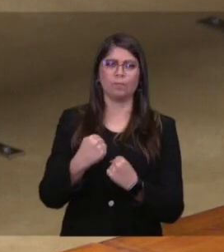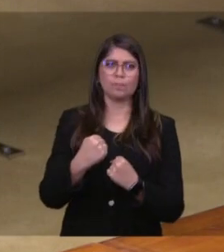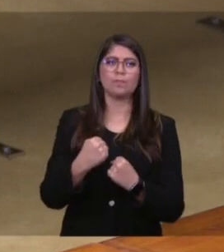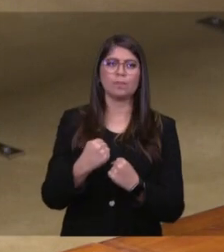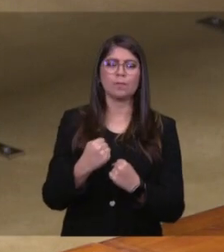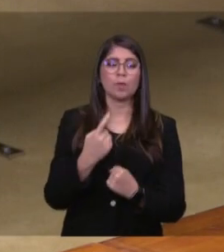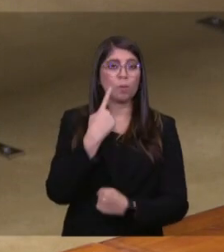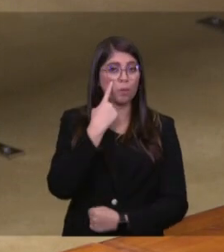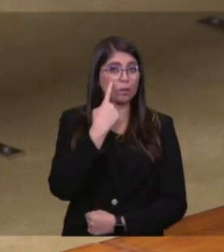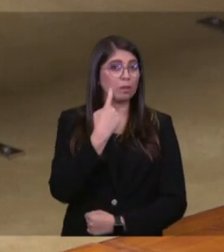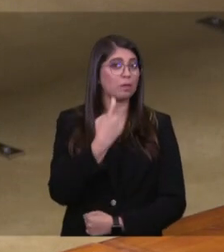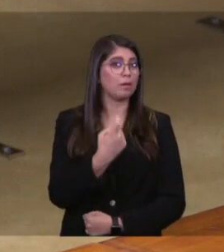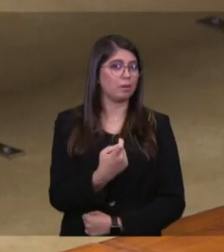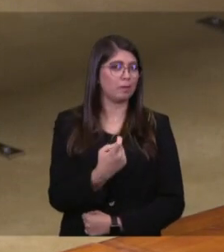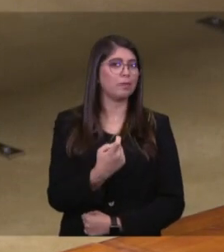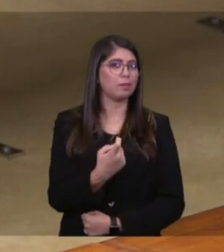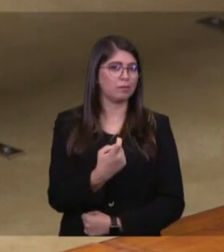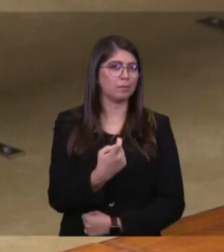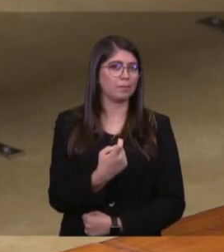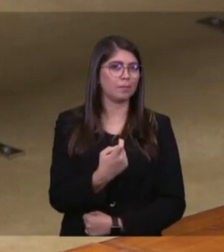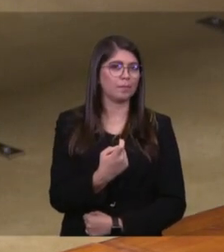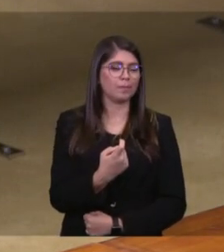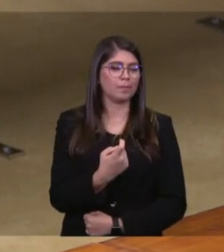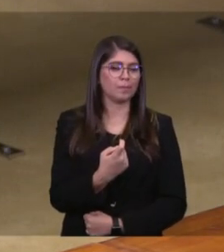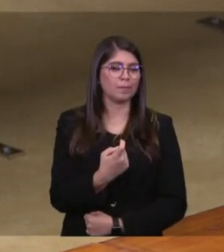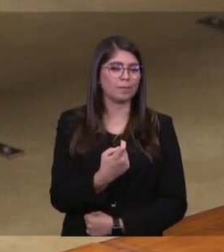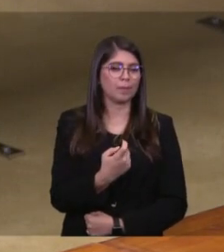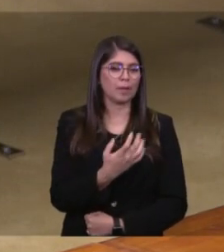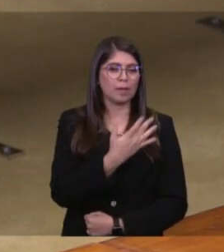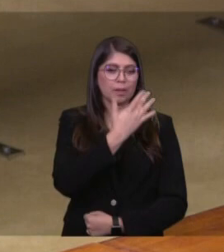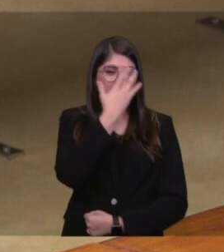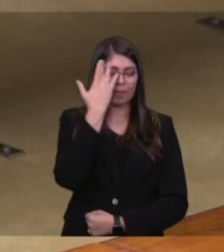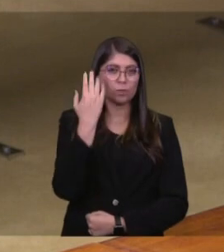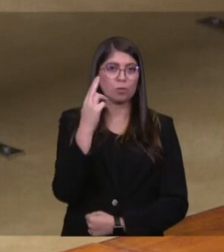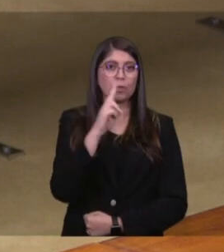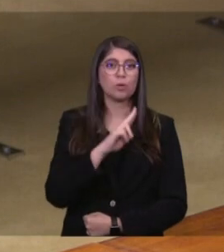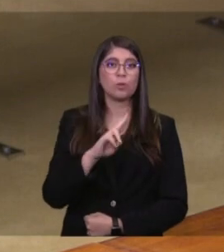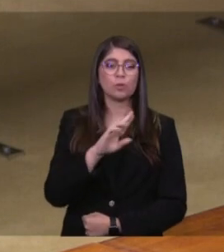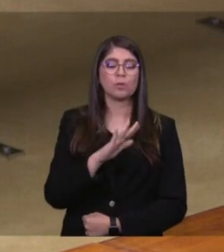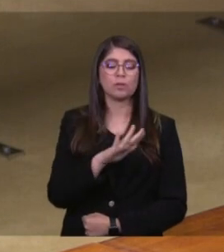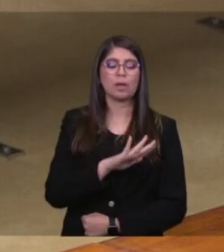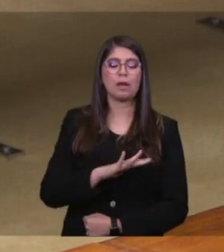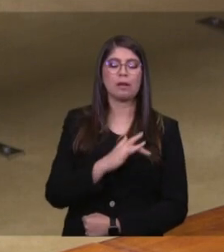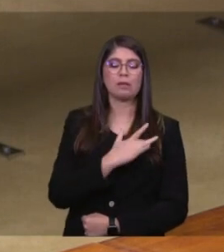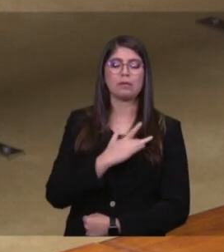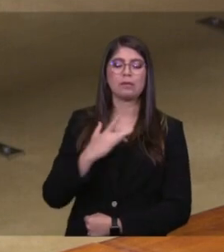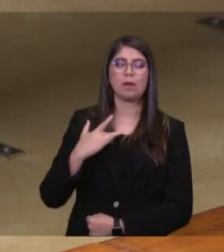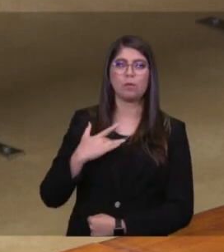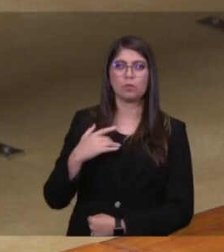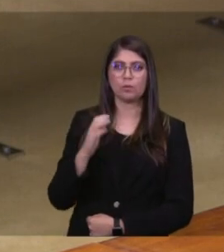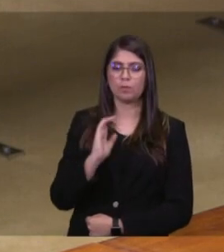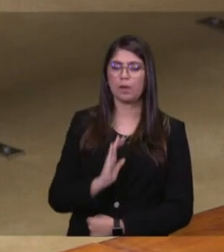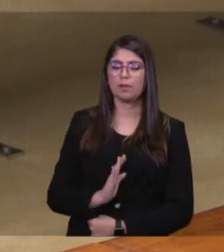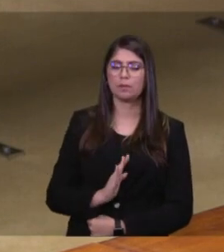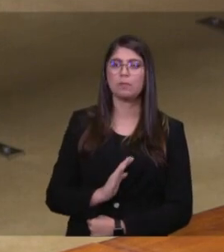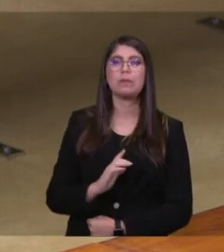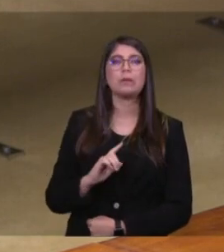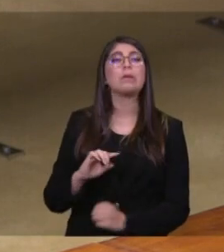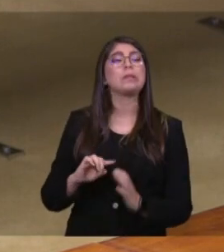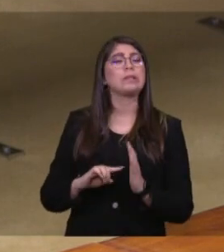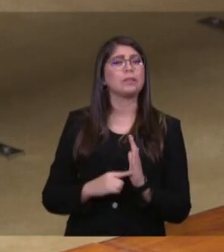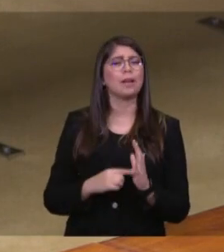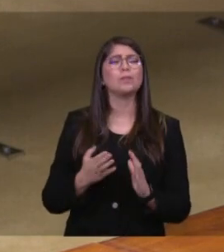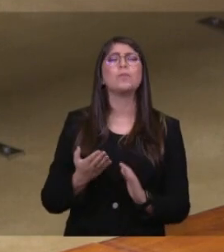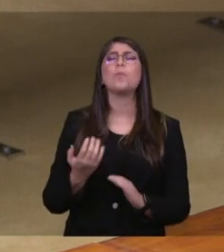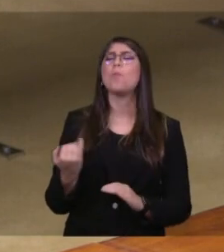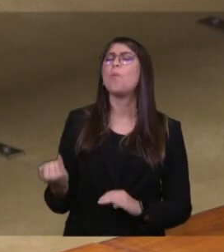o interesse do paciente usuário do setor de saúde brasileiro. O Sindusfarma foi importantíssimo na época